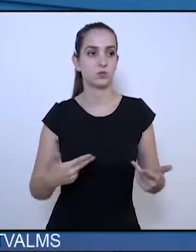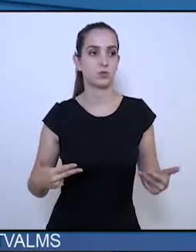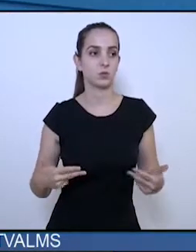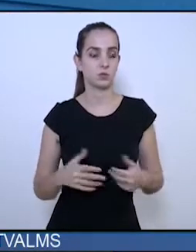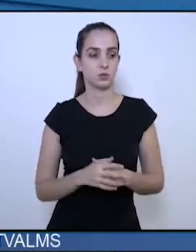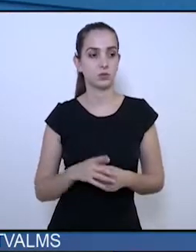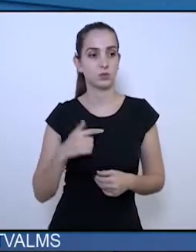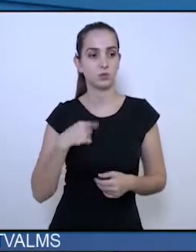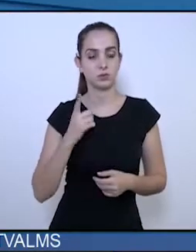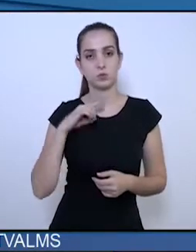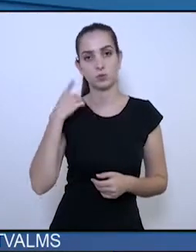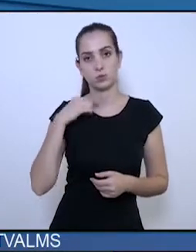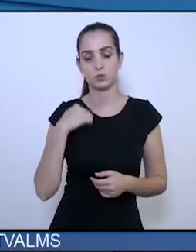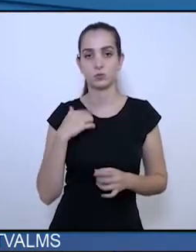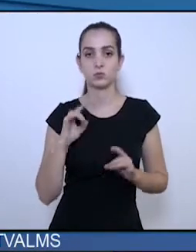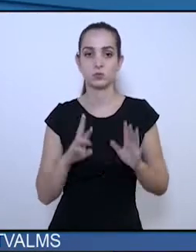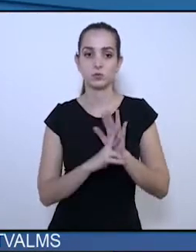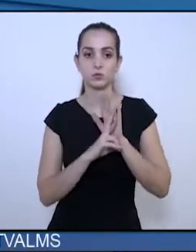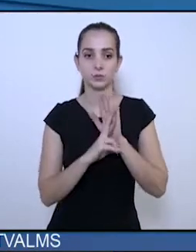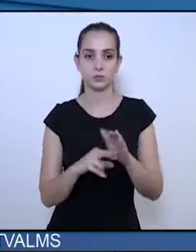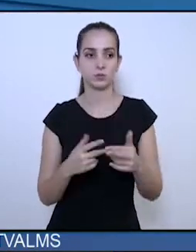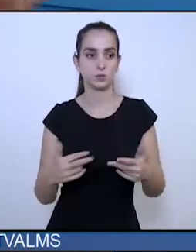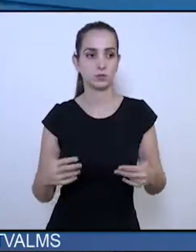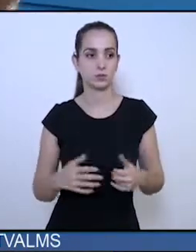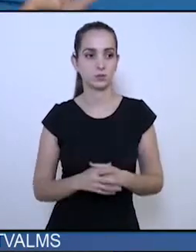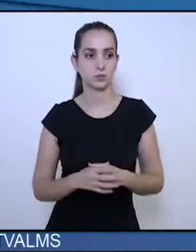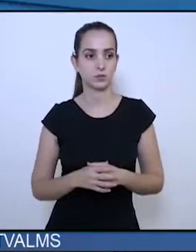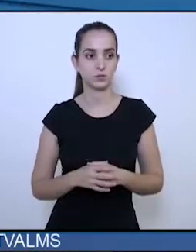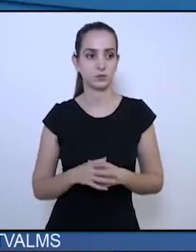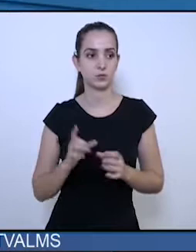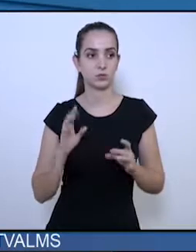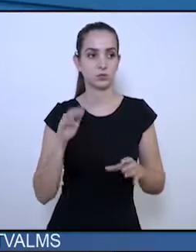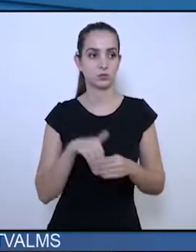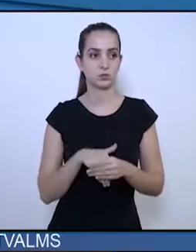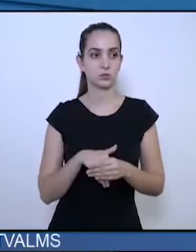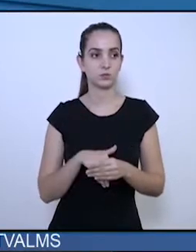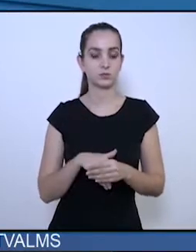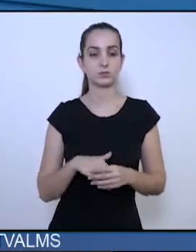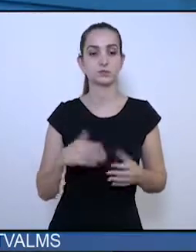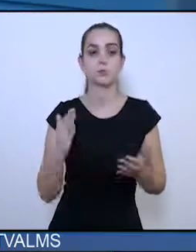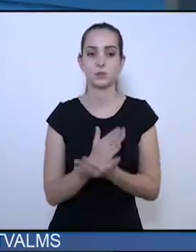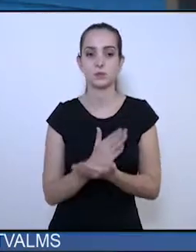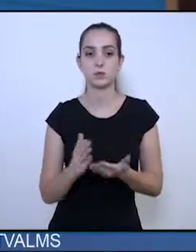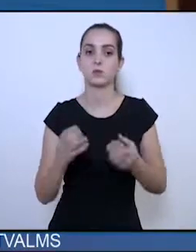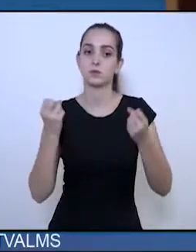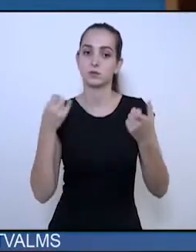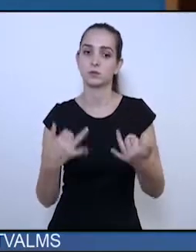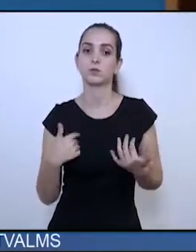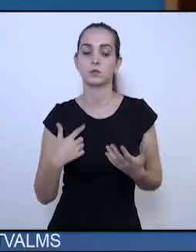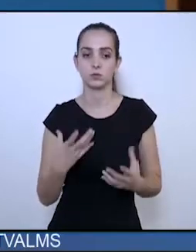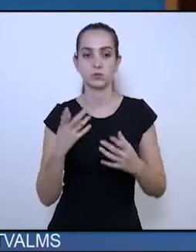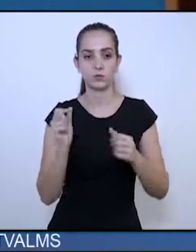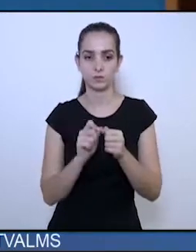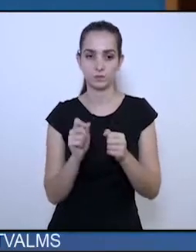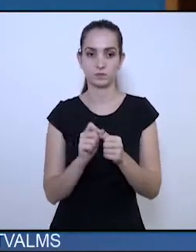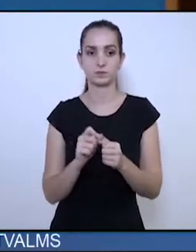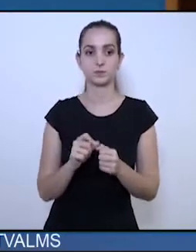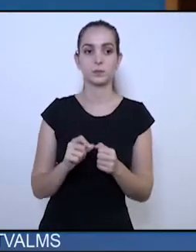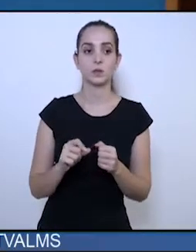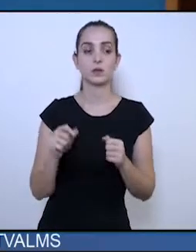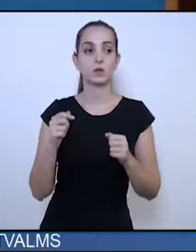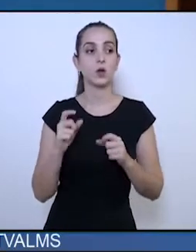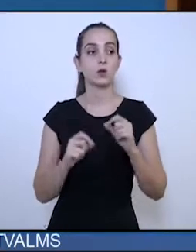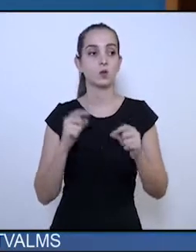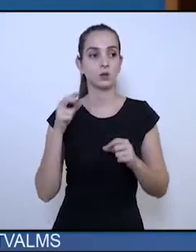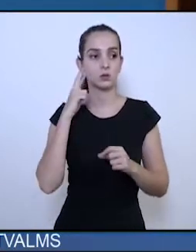sou nem advogado, sou representante do... Isso, exatamente, pelo voto. Algumas considerações que eu queria fazer em